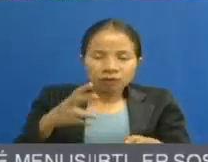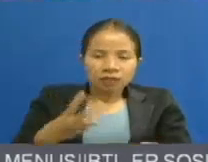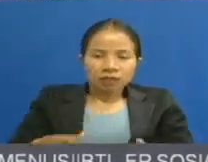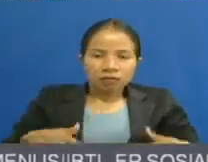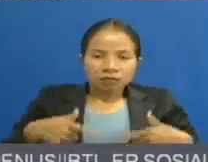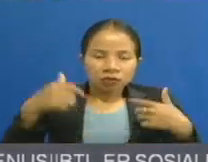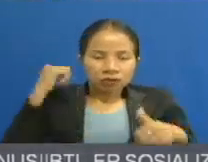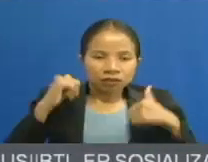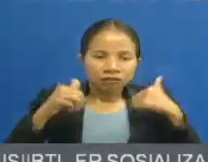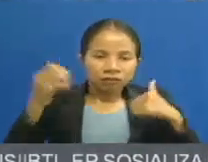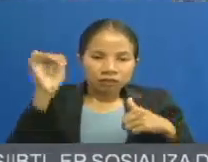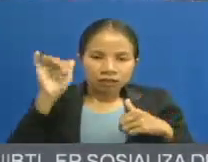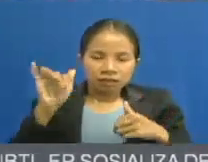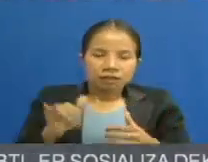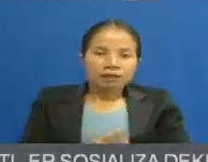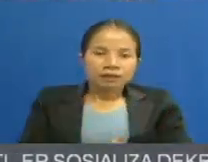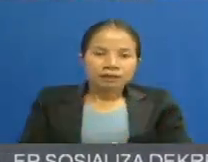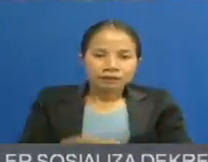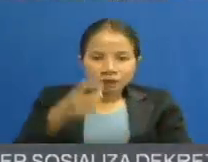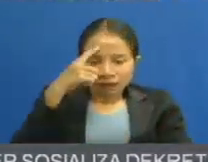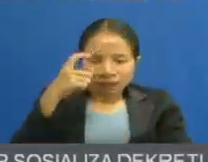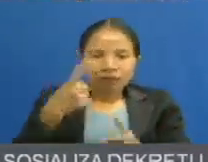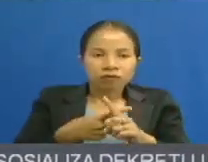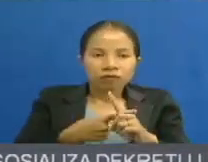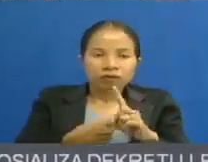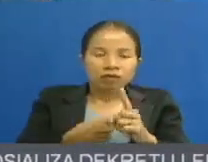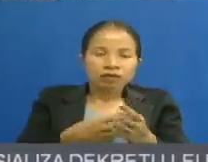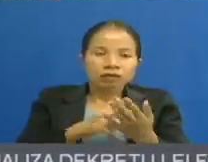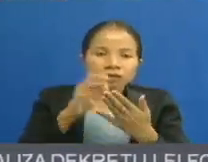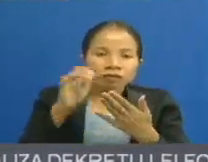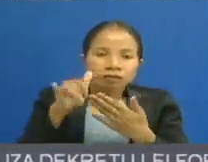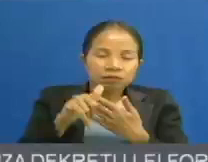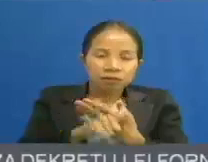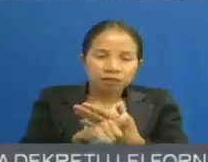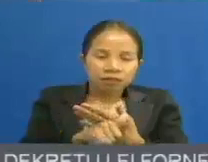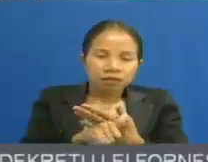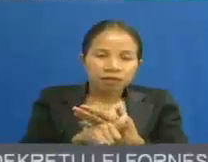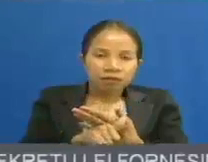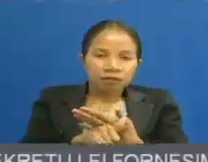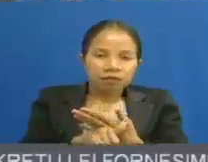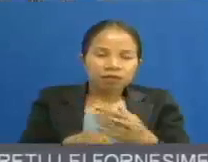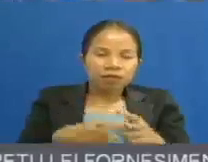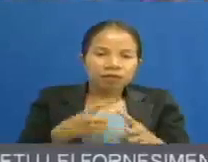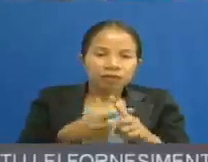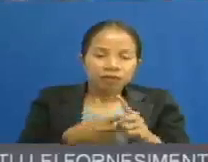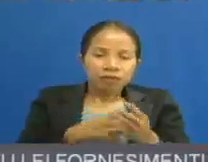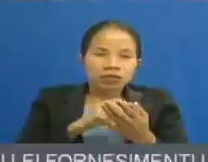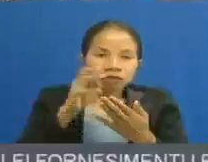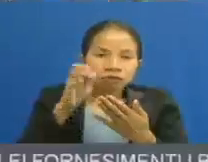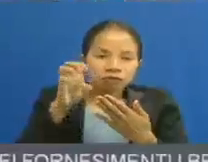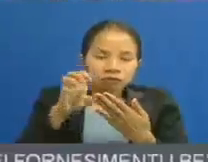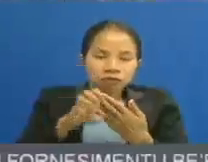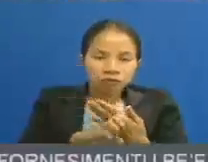ni atividade sira. Tambane mai fula Maria fula mayo